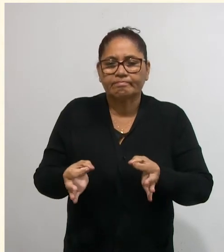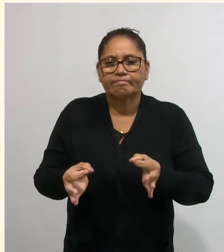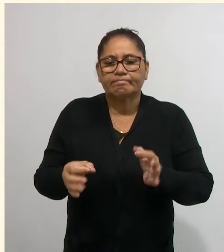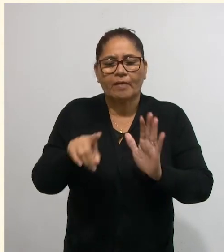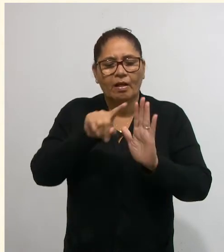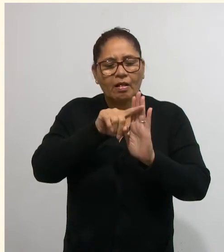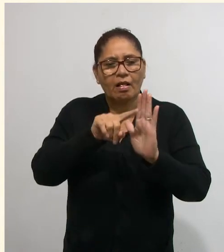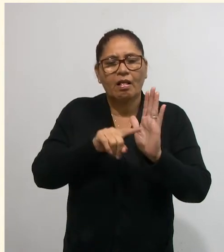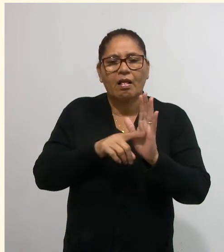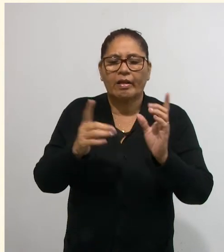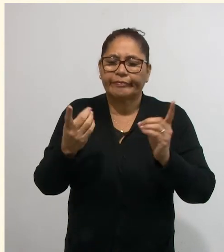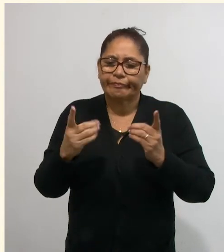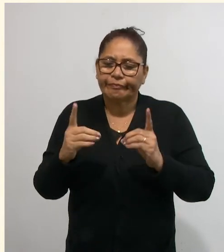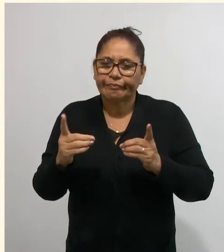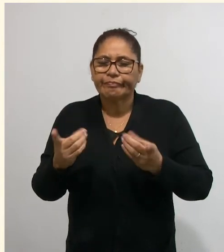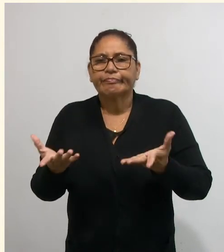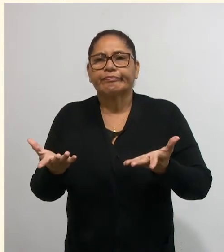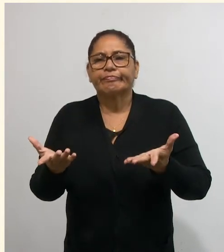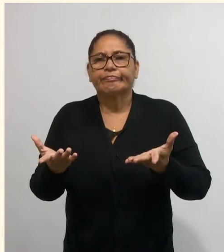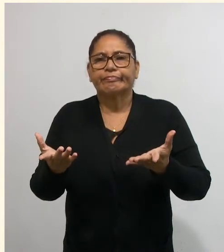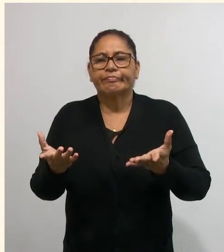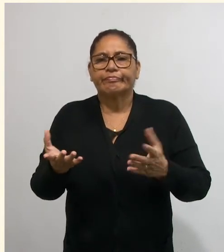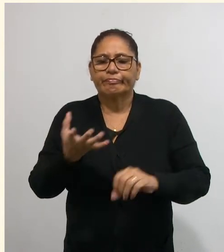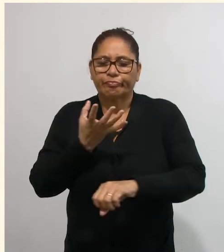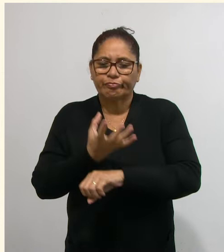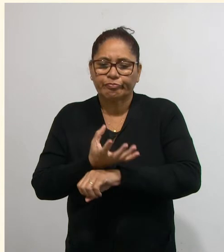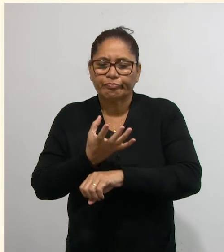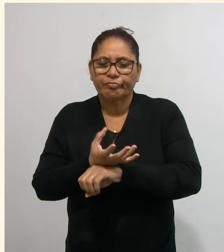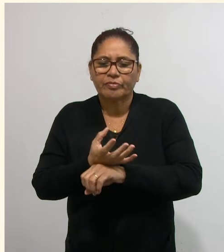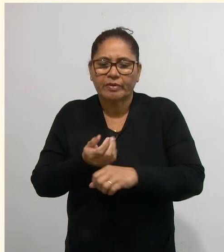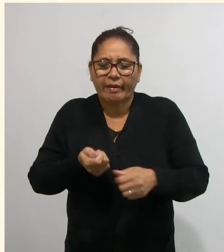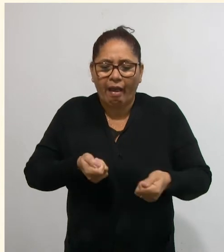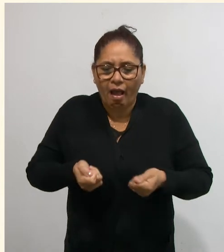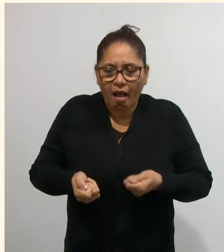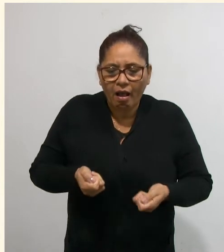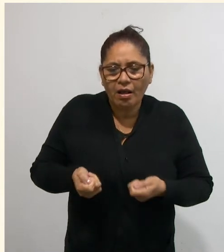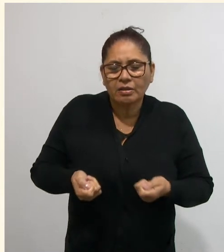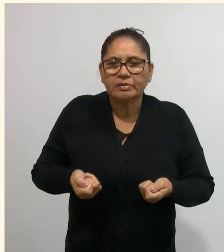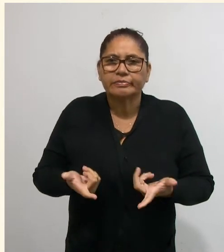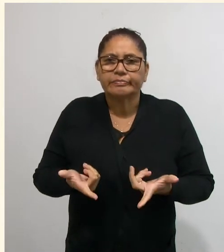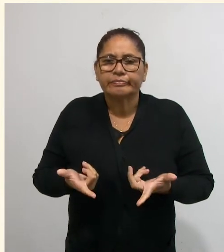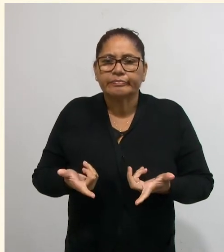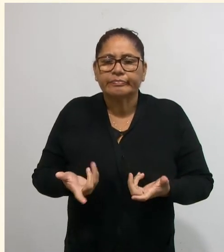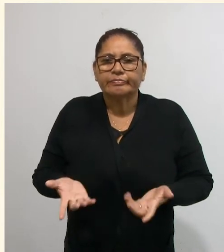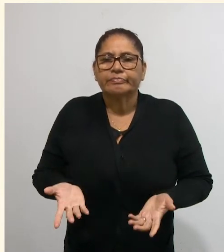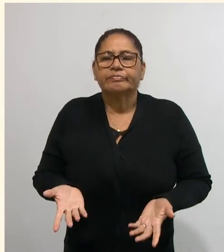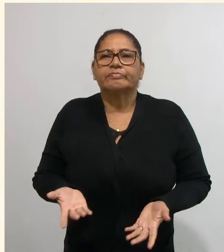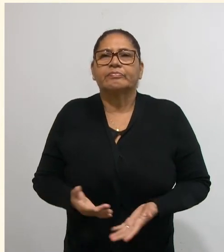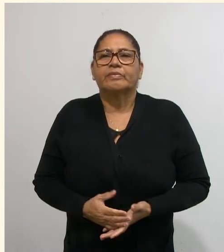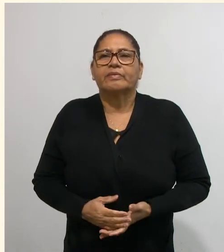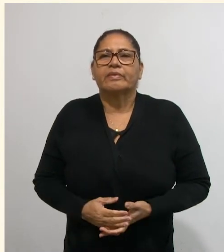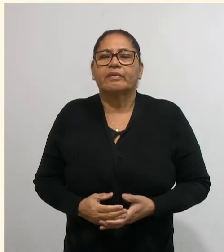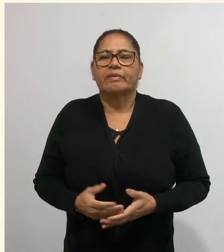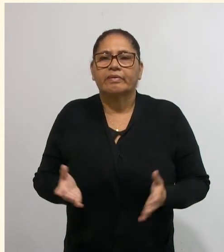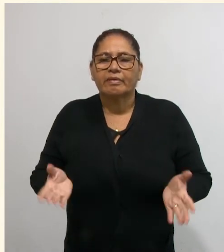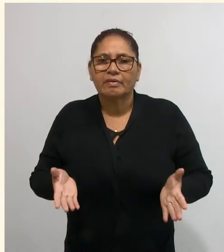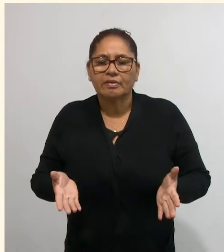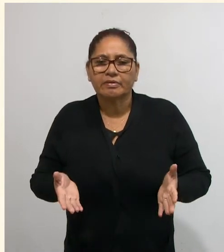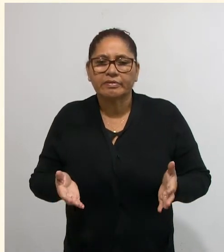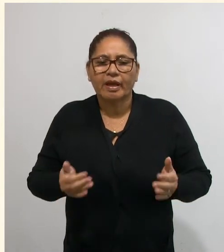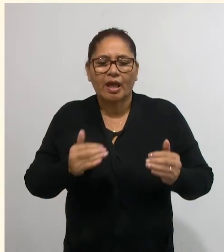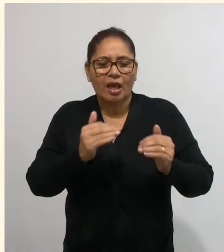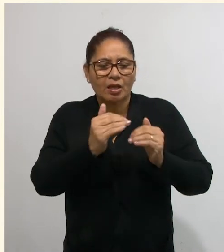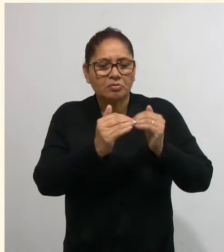programa didático, disciplinar, e aí ele veio com controle, sanção e, ao mesmo tempo,